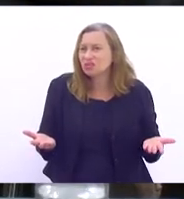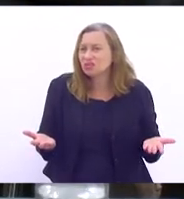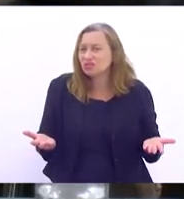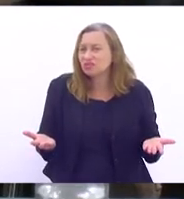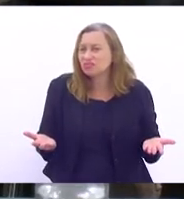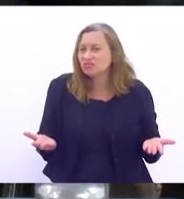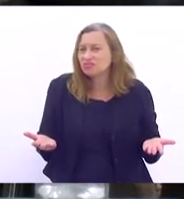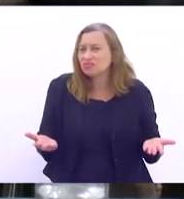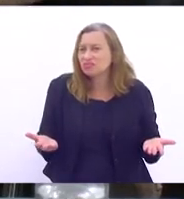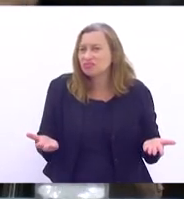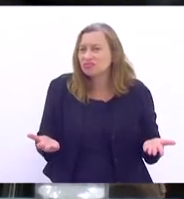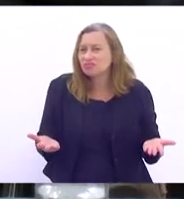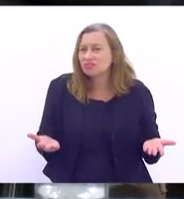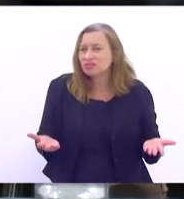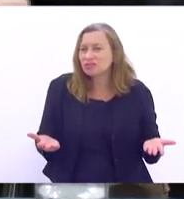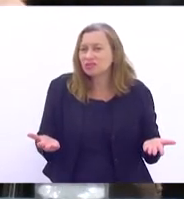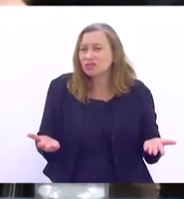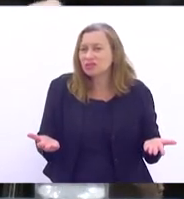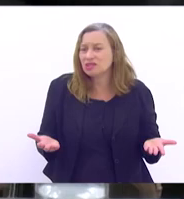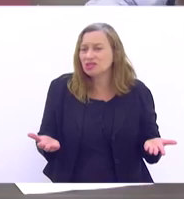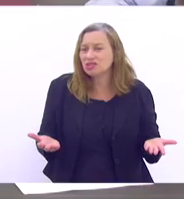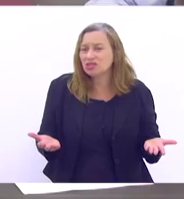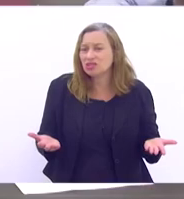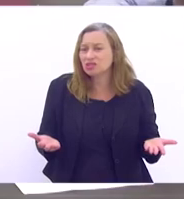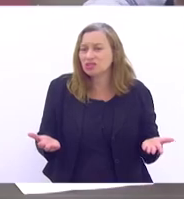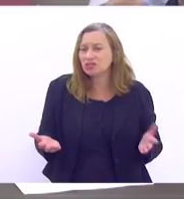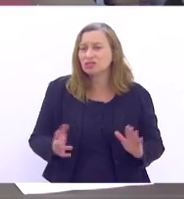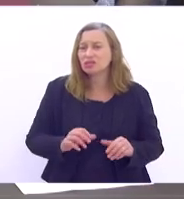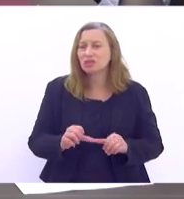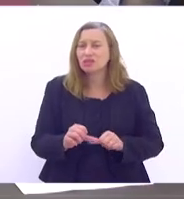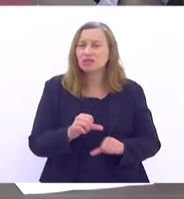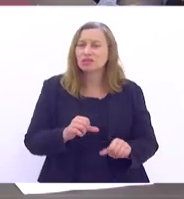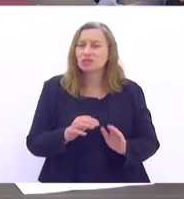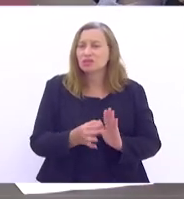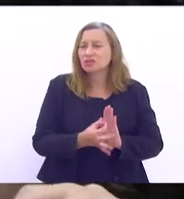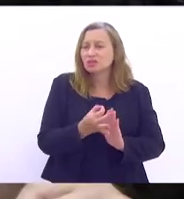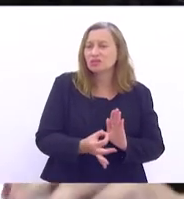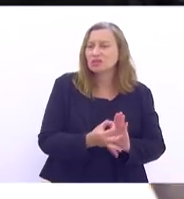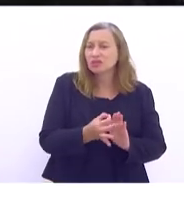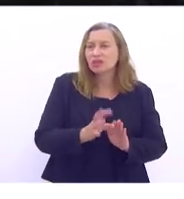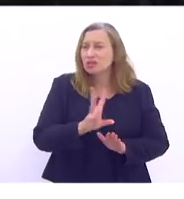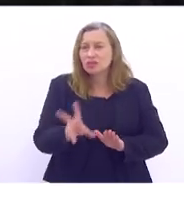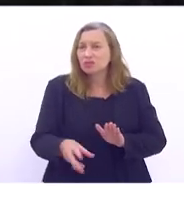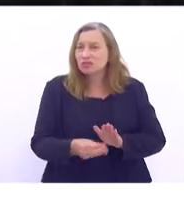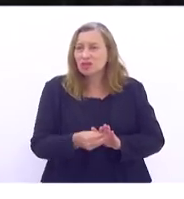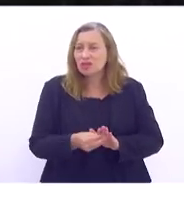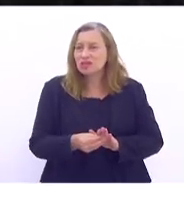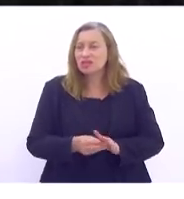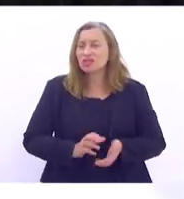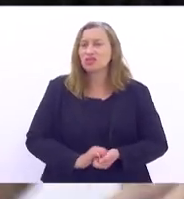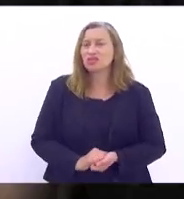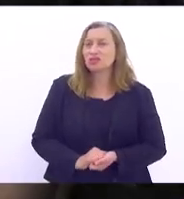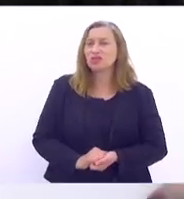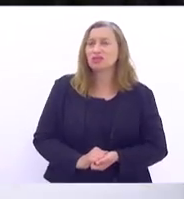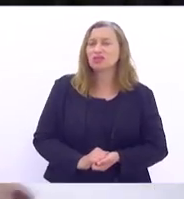Apetrechos. Presidente, vou mudar o parecer com constitucionalidade com emendas, citando aqui